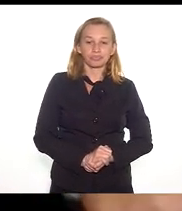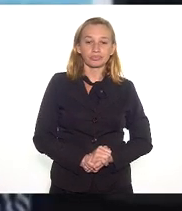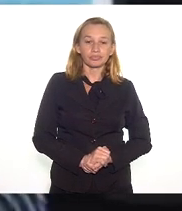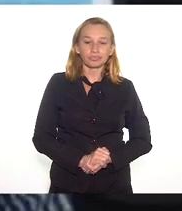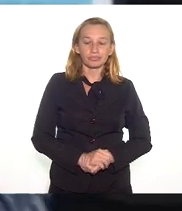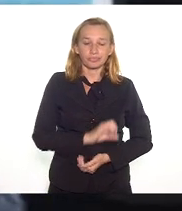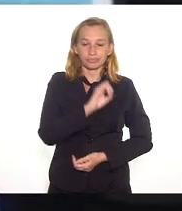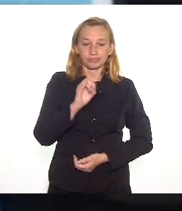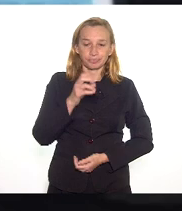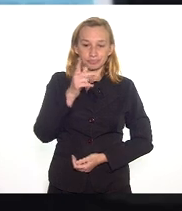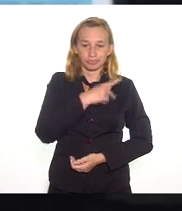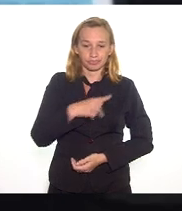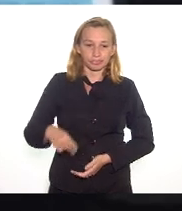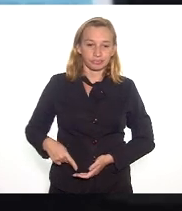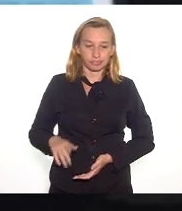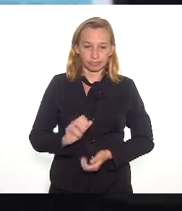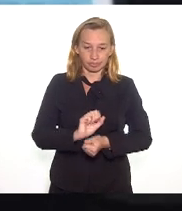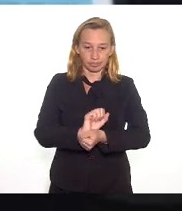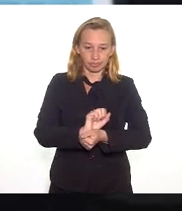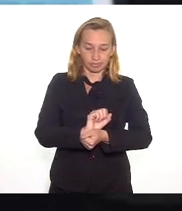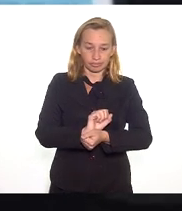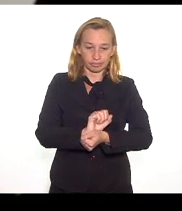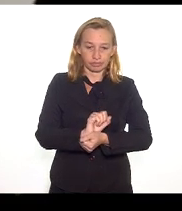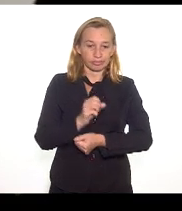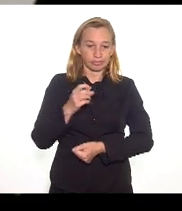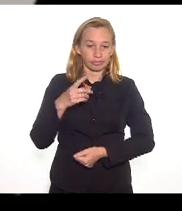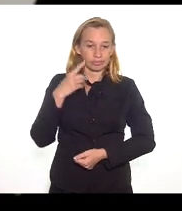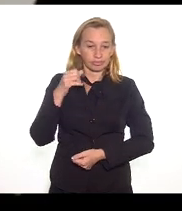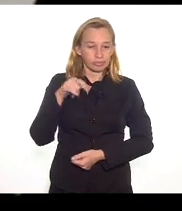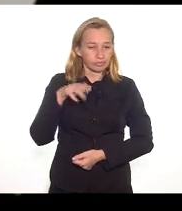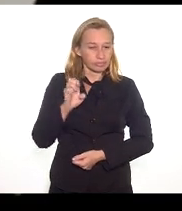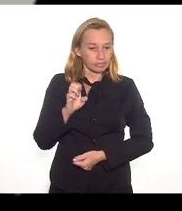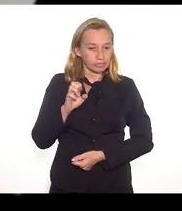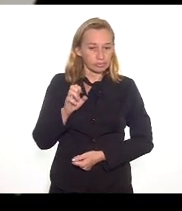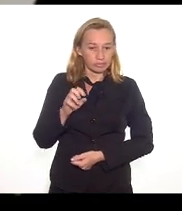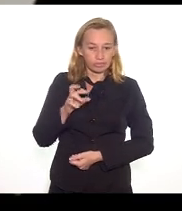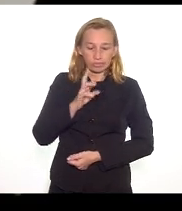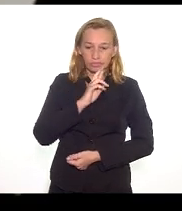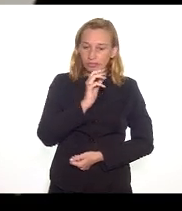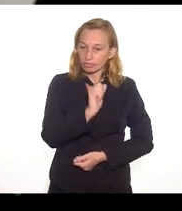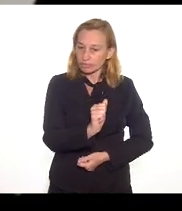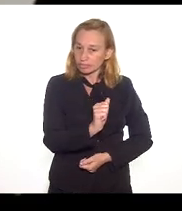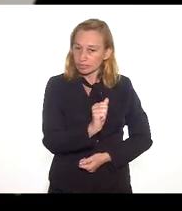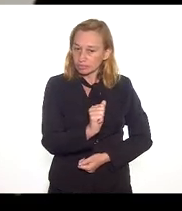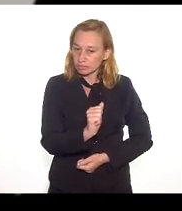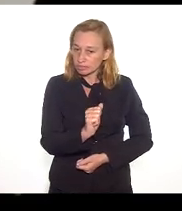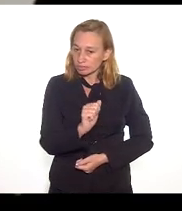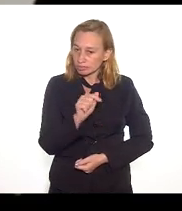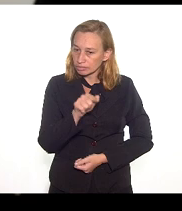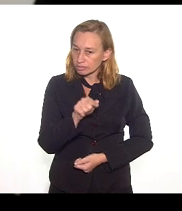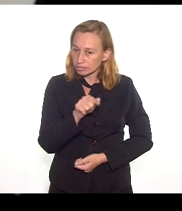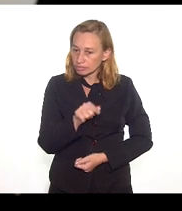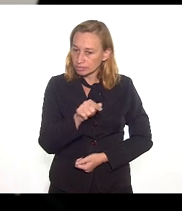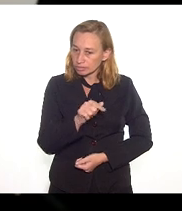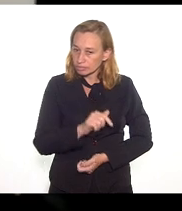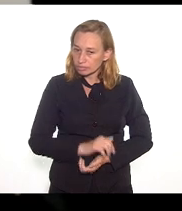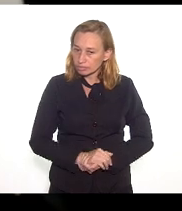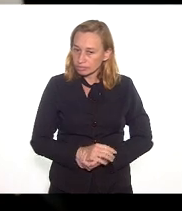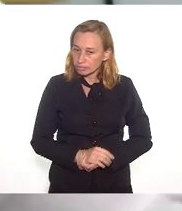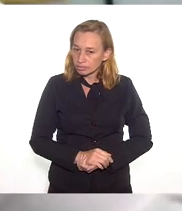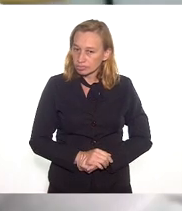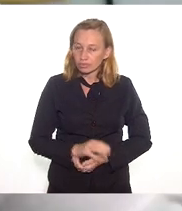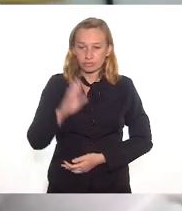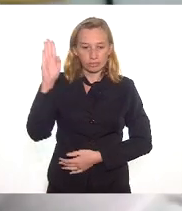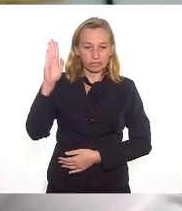Oi, presidente, pois não. Deixa eu... Alexandre, um instante só. Rodrigo Amorim está na... tá no ar, né? Estou